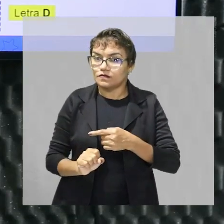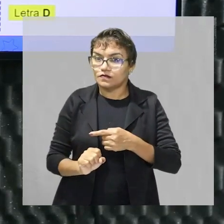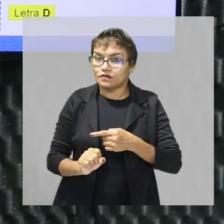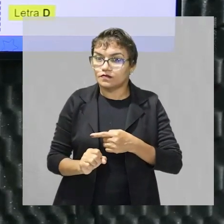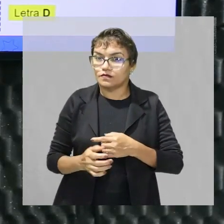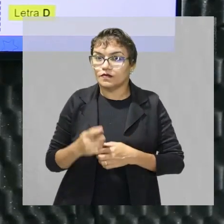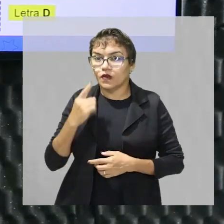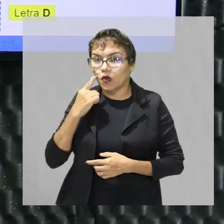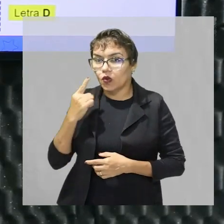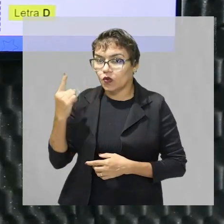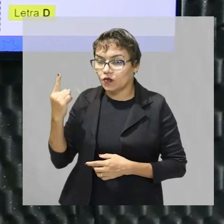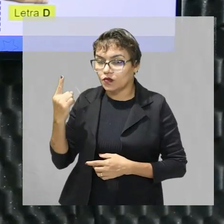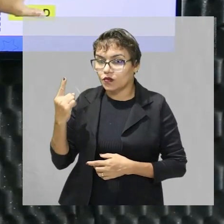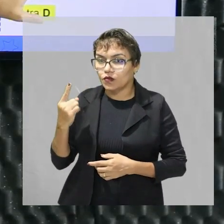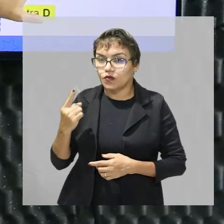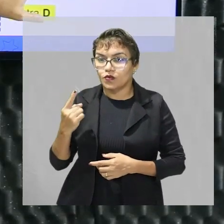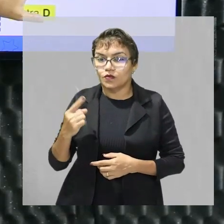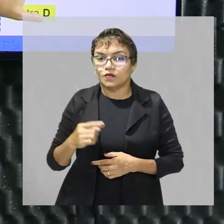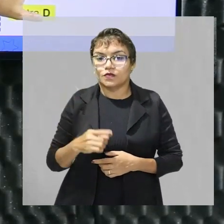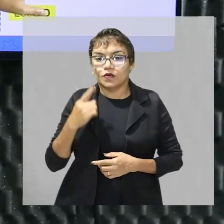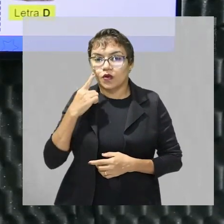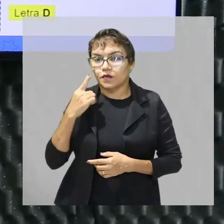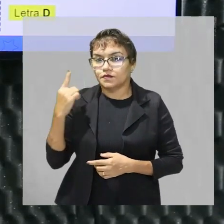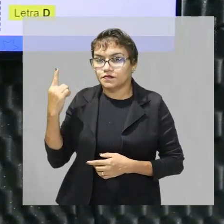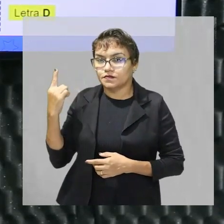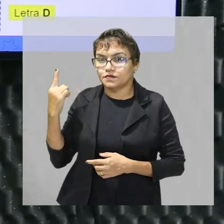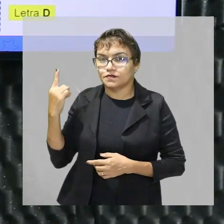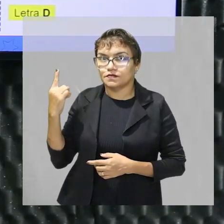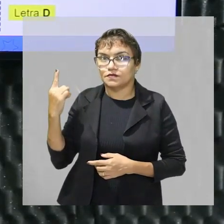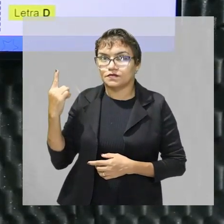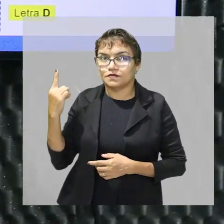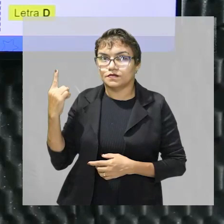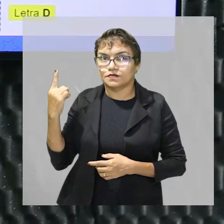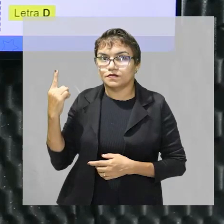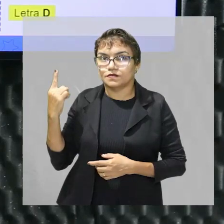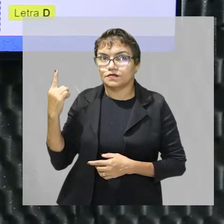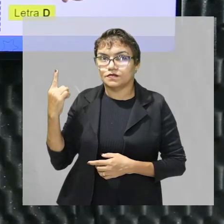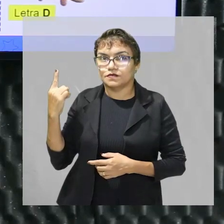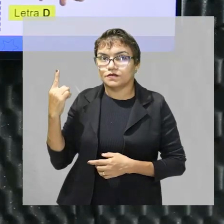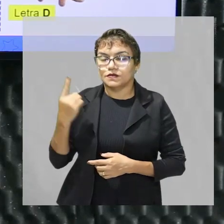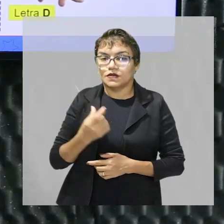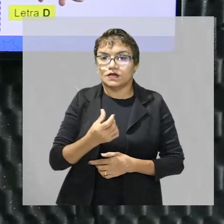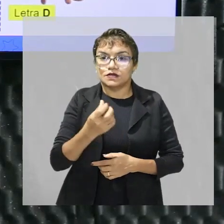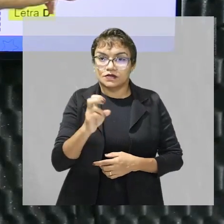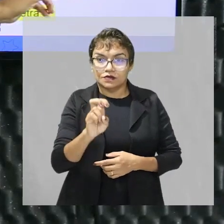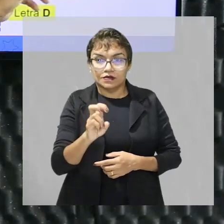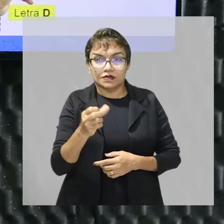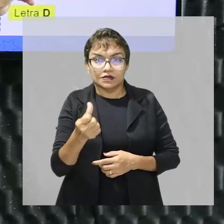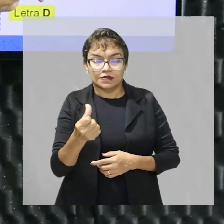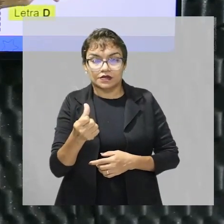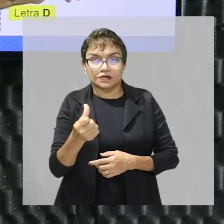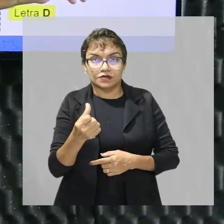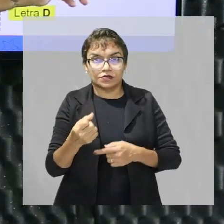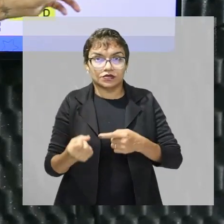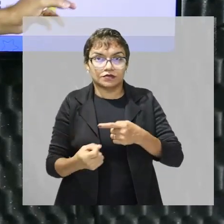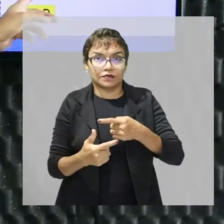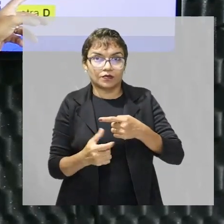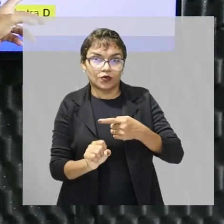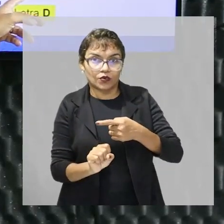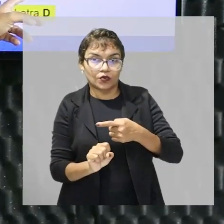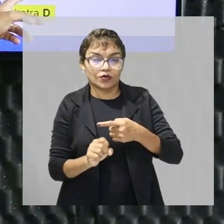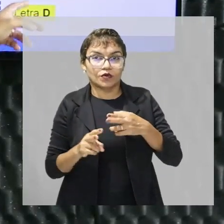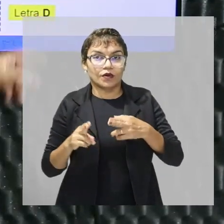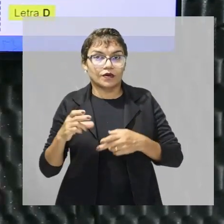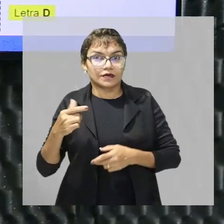56. Então, quer dizer que 8 dividido por 8 dá 1. 56 dividido por 8 dá 7. 50 vezes 7,